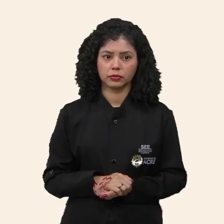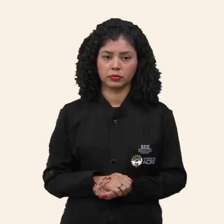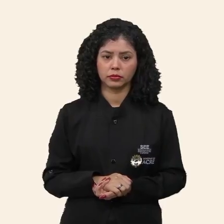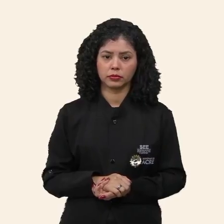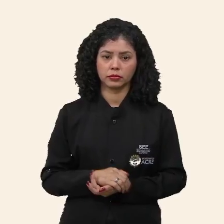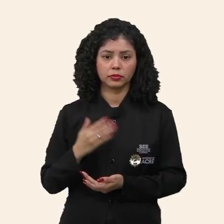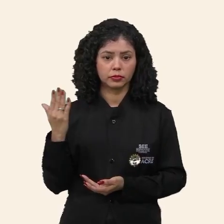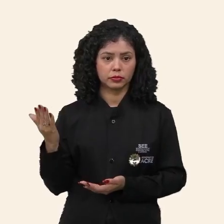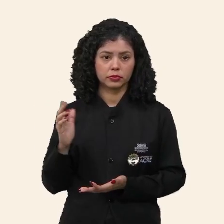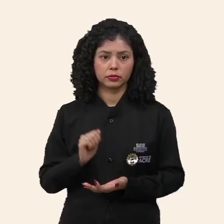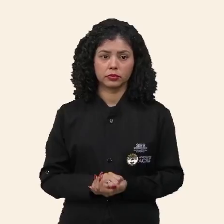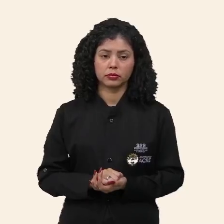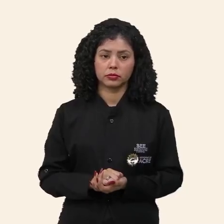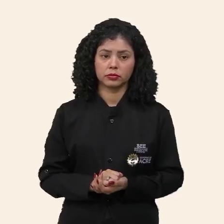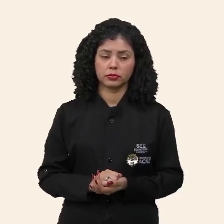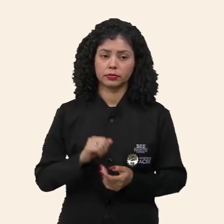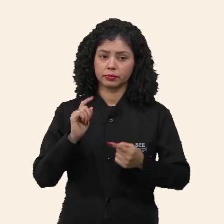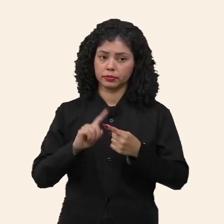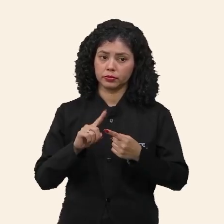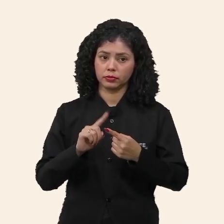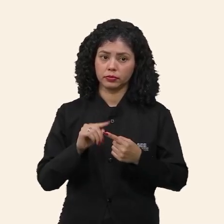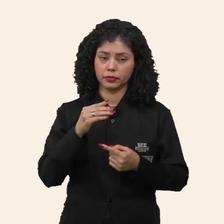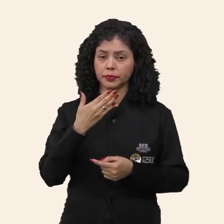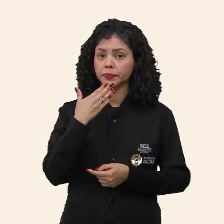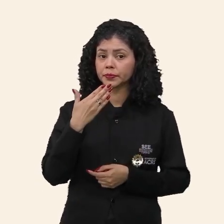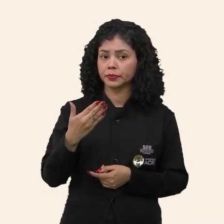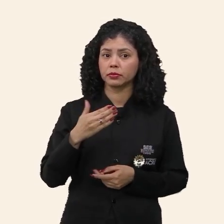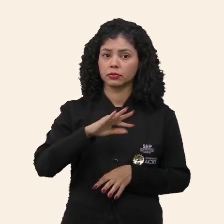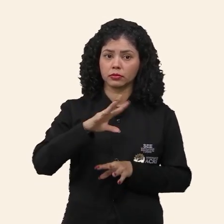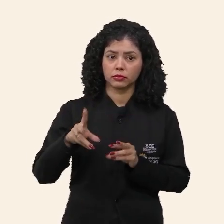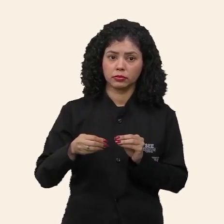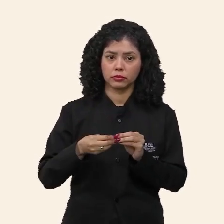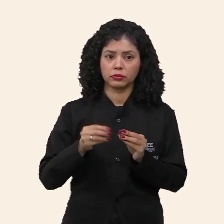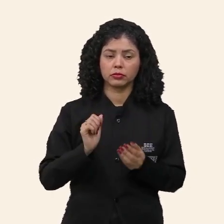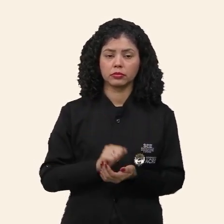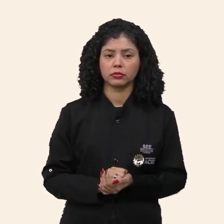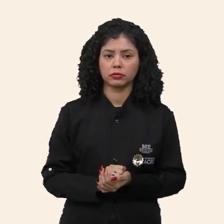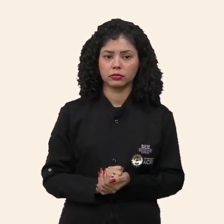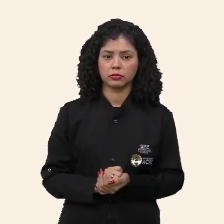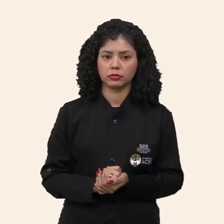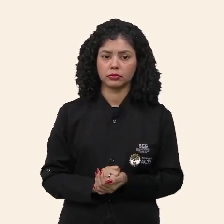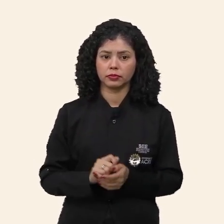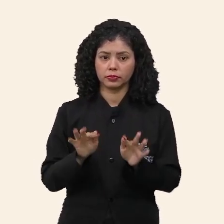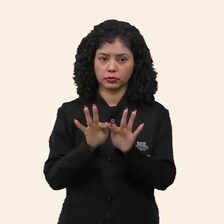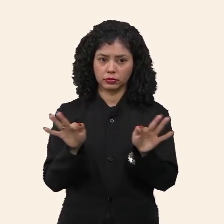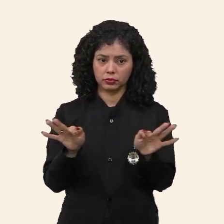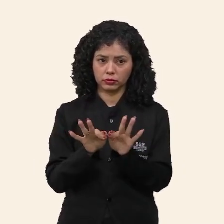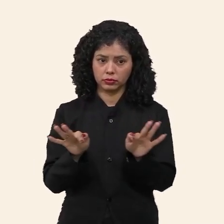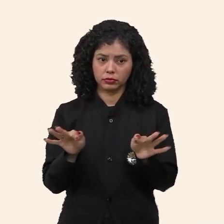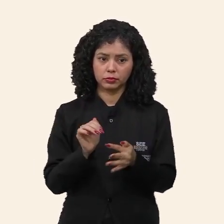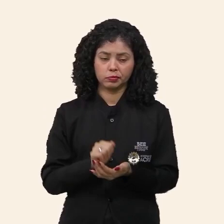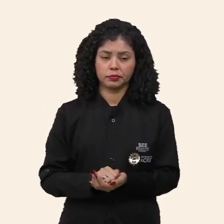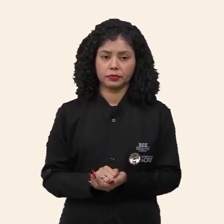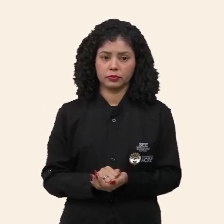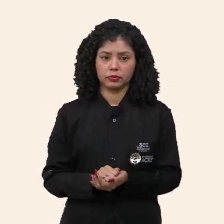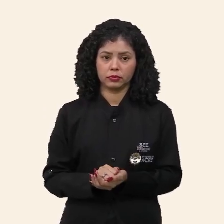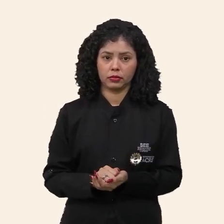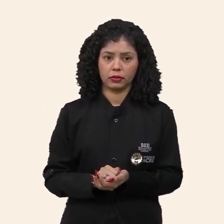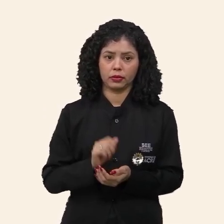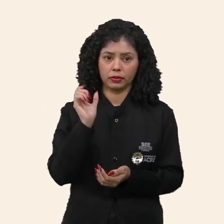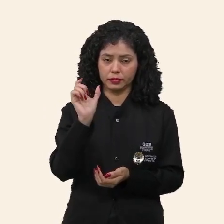Então vamos lá. A número 1 pede para que vocês completem essa frase, esse trechinho, com